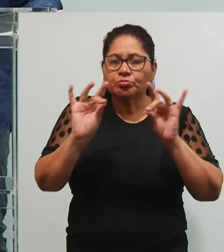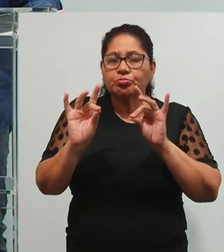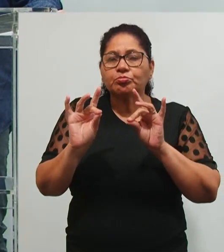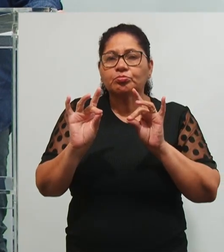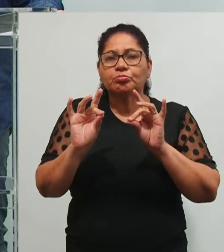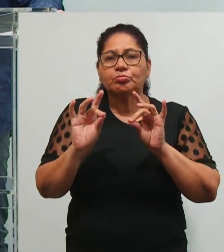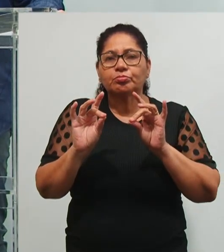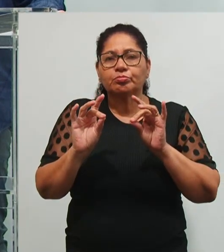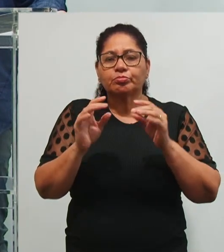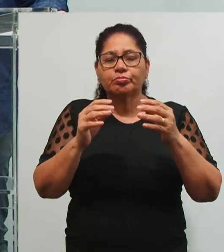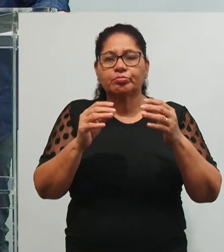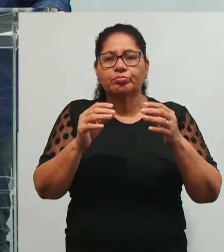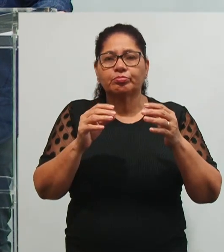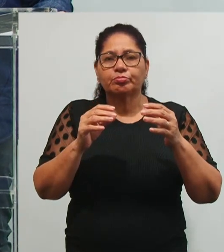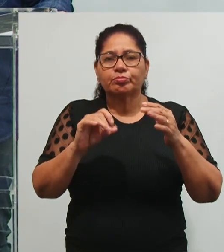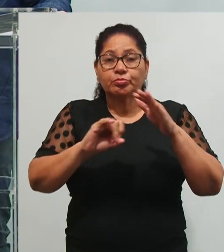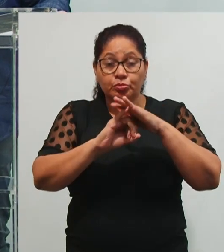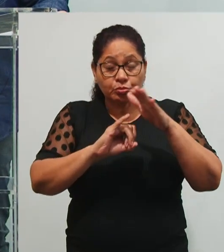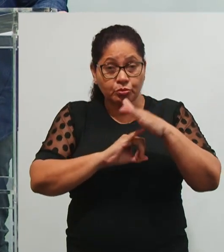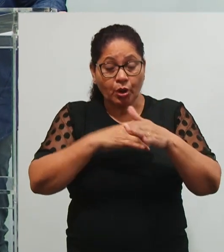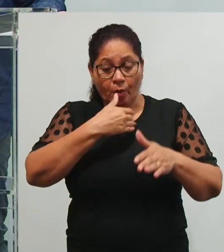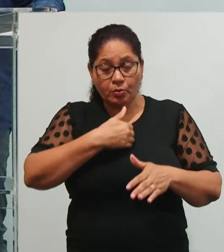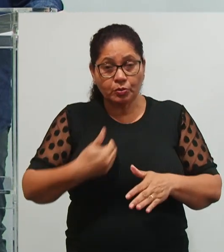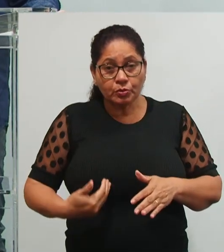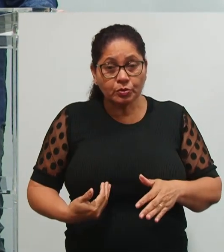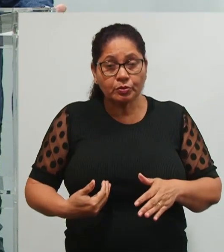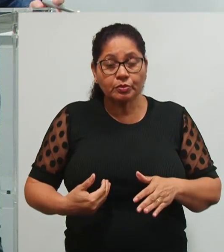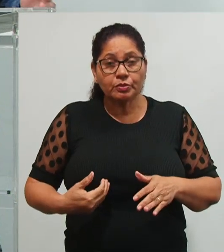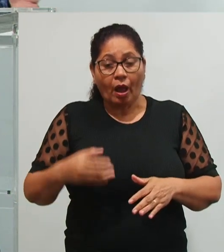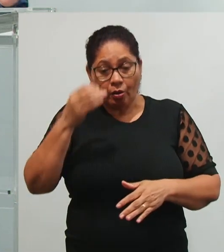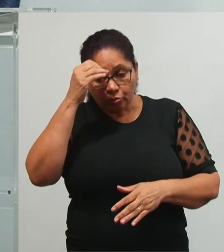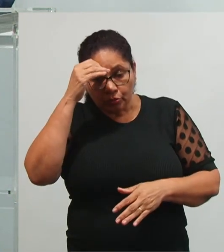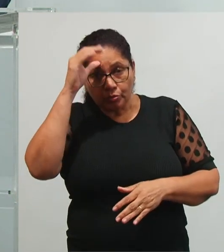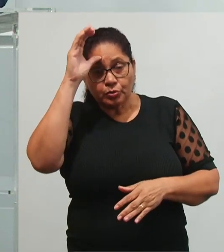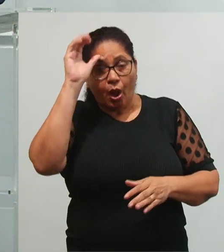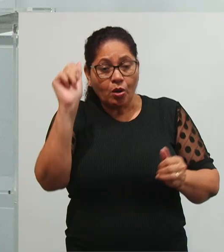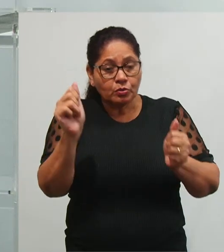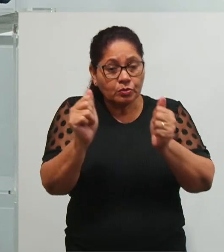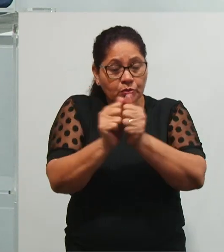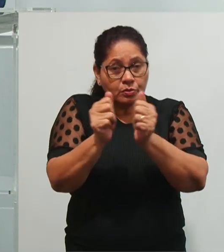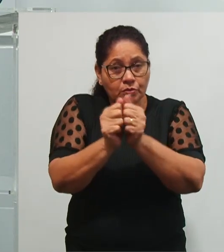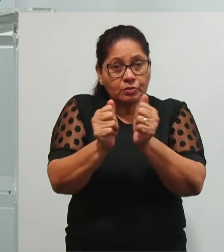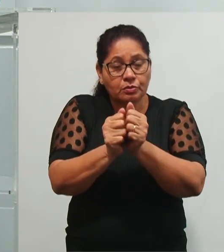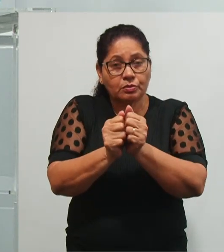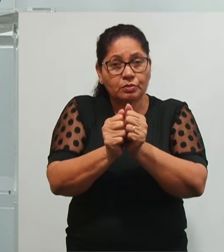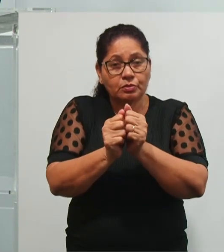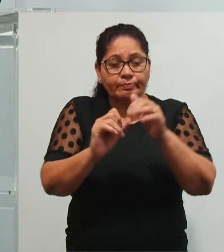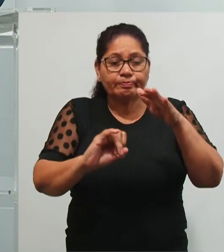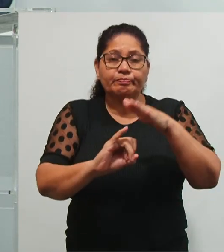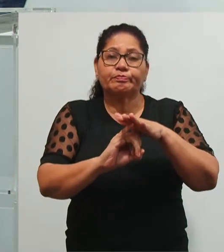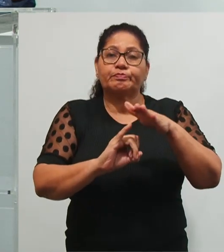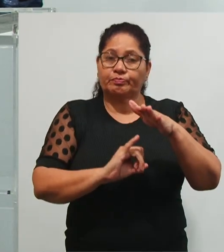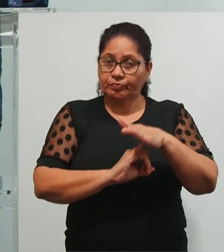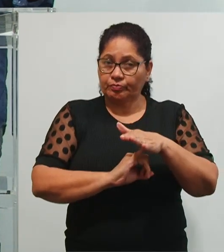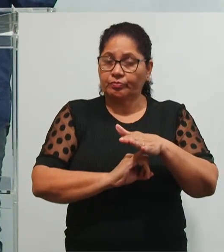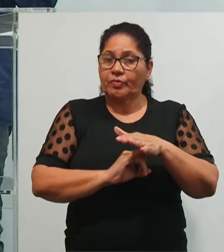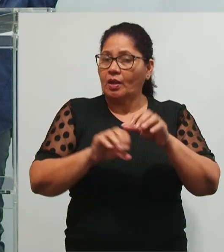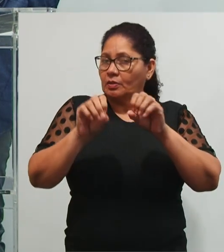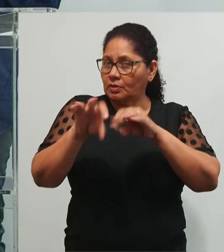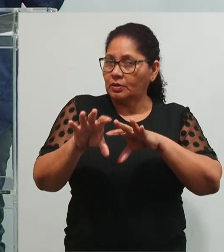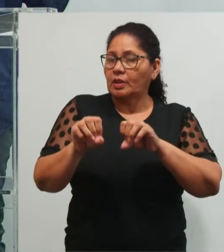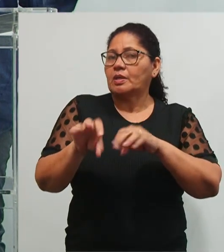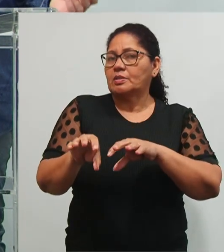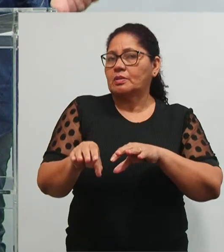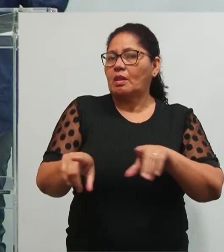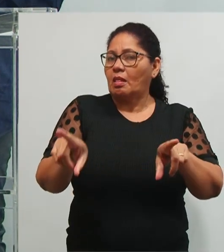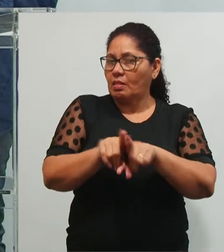especificamente para a instituição pública. A gente foi buscar esse conhecimento junto a instituições que ensinam